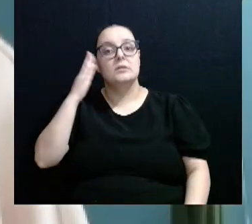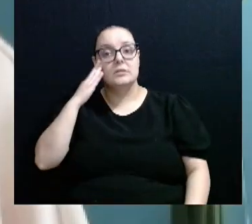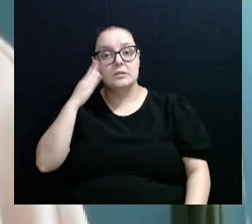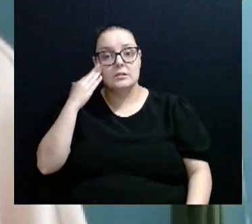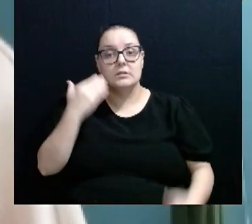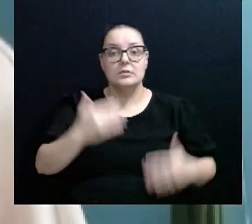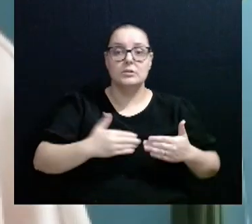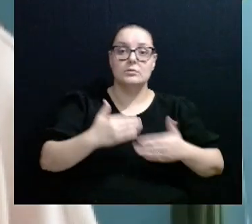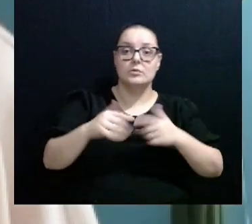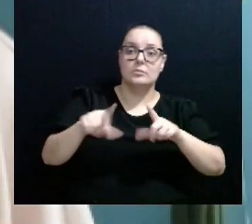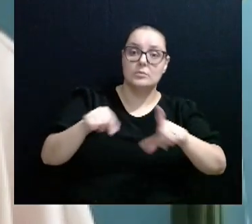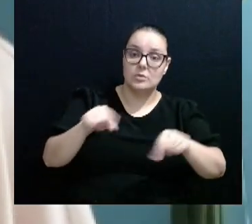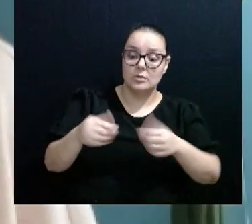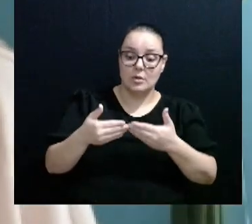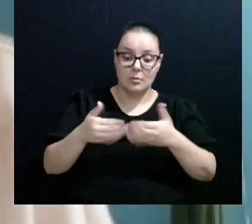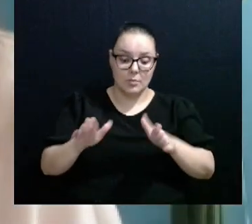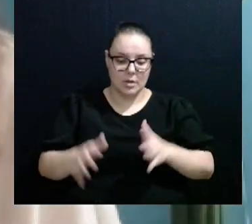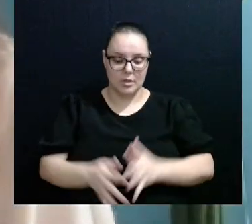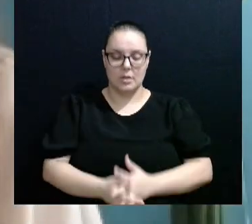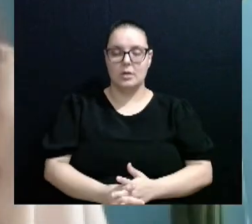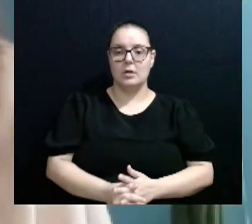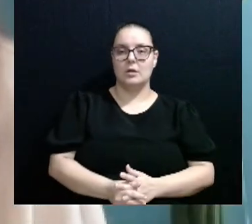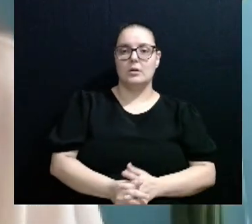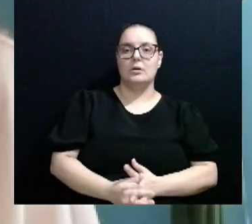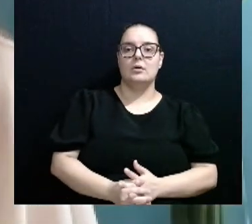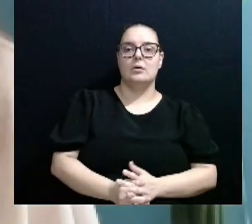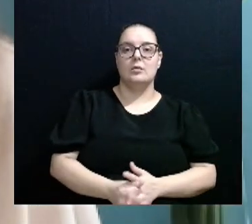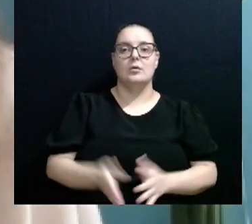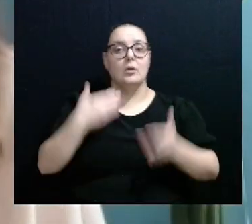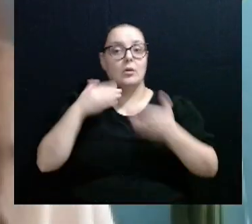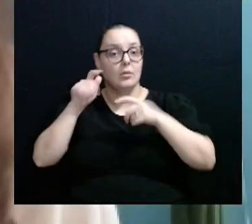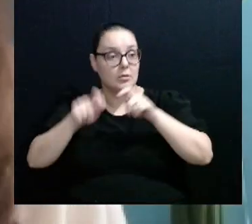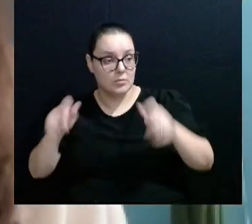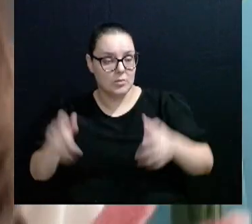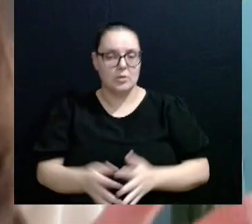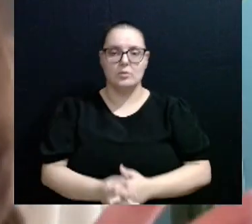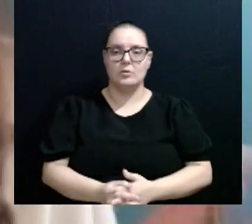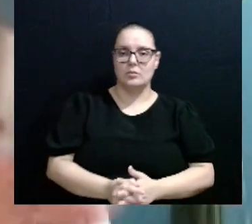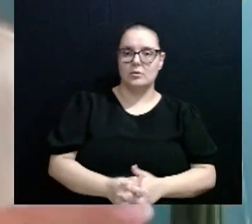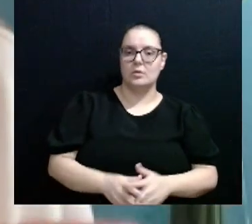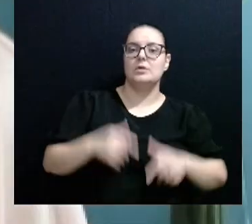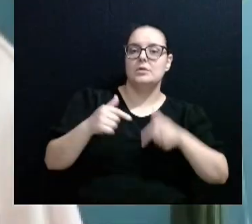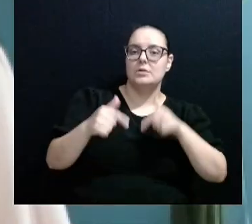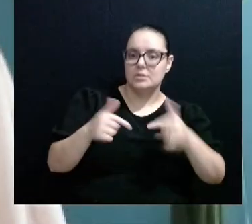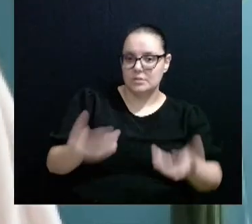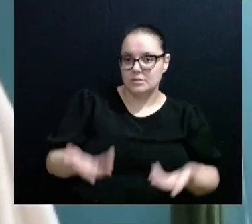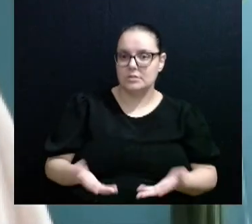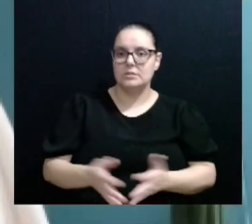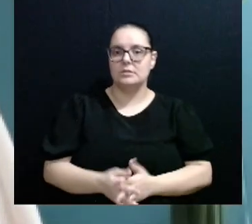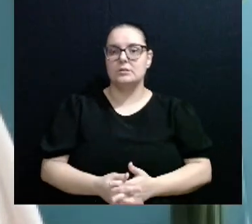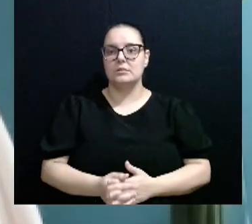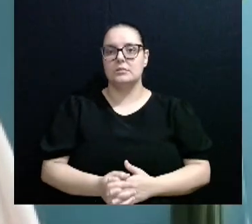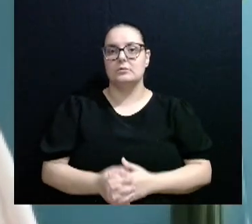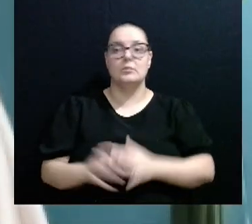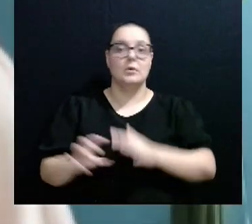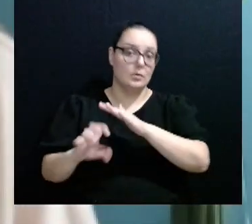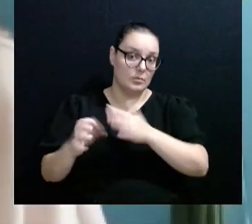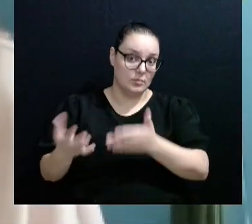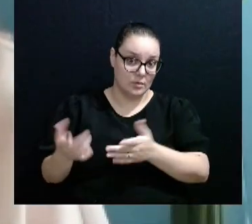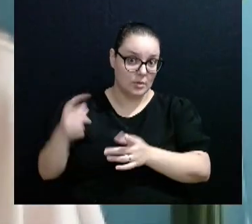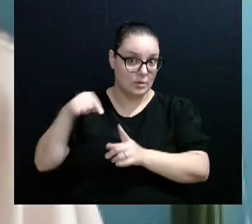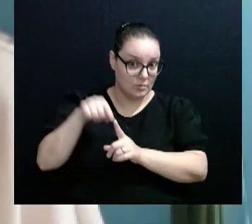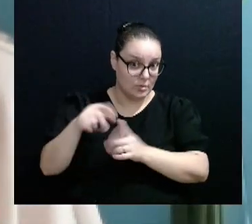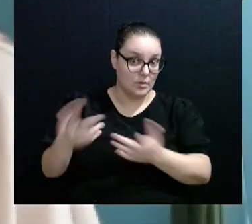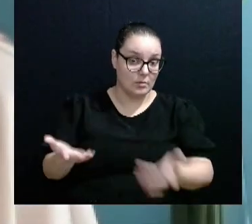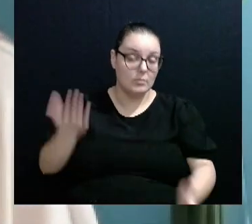em aberto, conversar com pessoas que trabalham nessa empresa que é seu alvo, para saber como